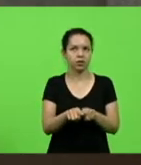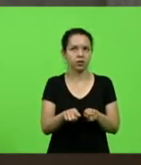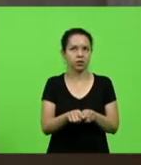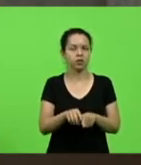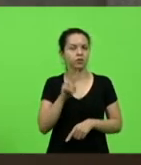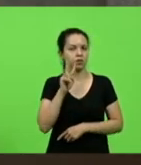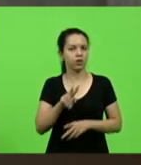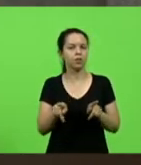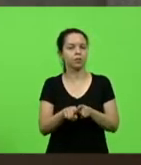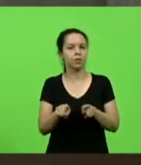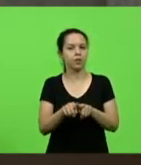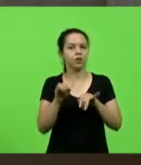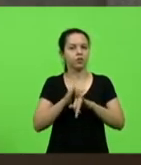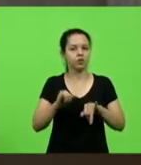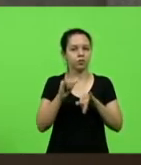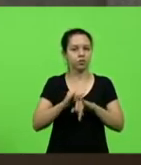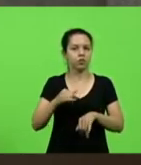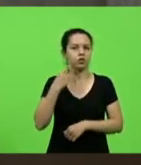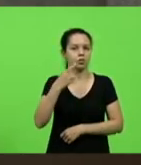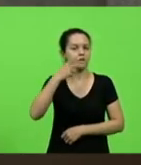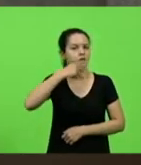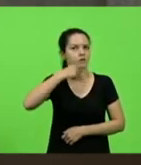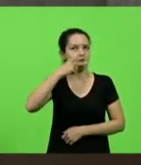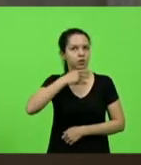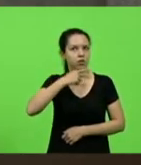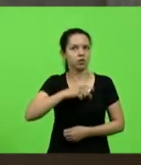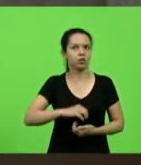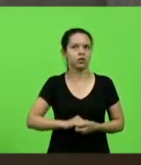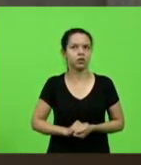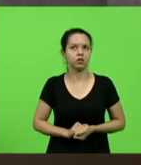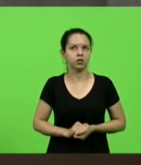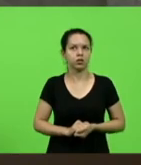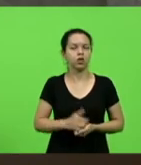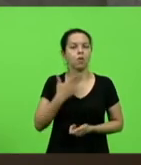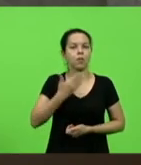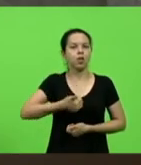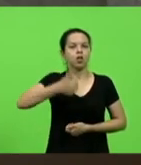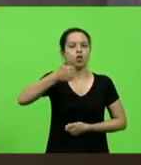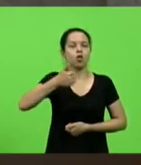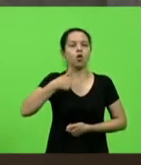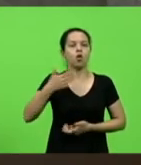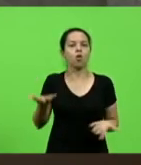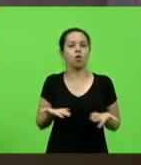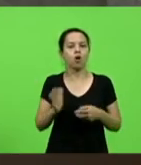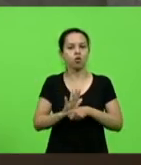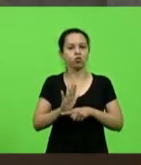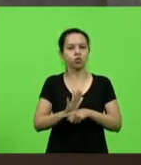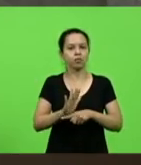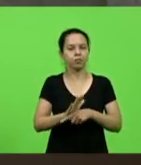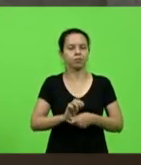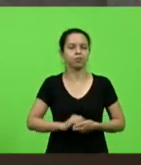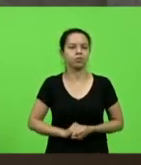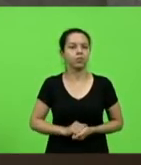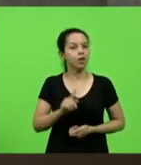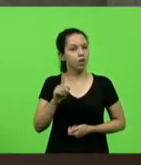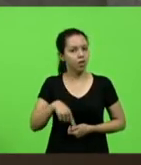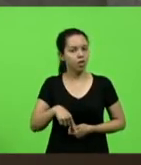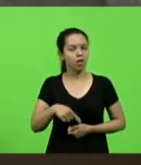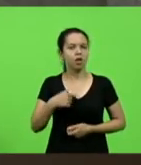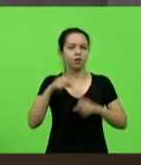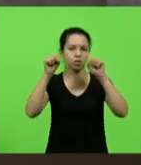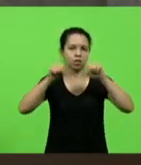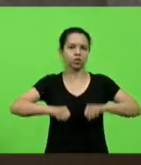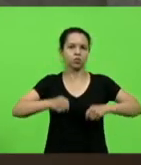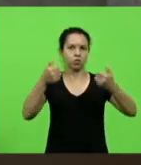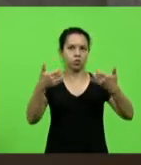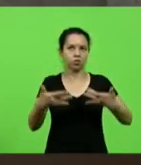mais manifestações do deputado Kennedy Nunes. Qual a melhor maneira de contribuir hoje? Seria exatamente trazer um testemunho, senhores,